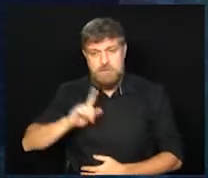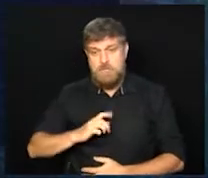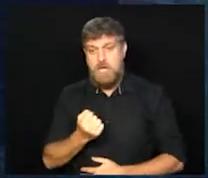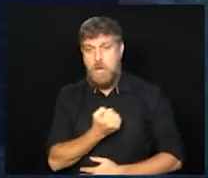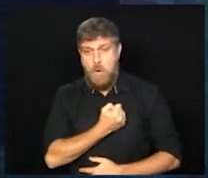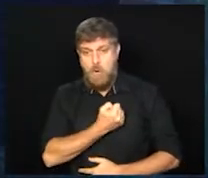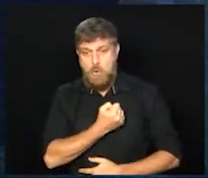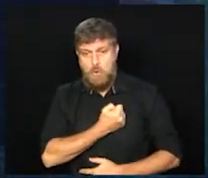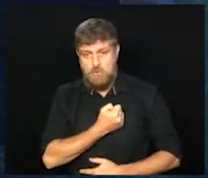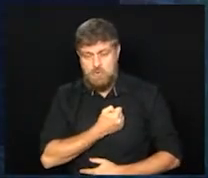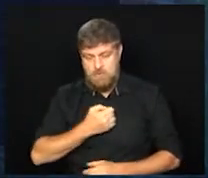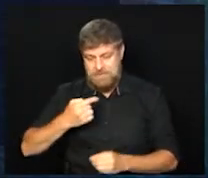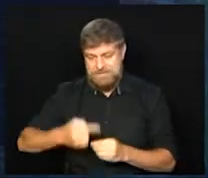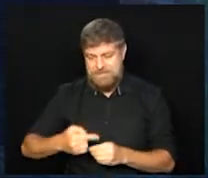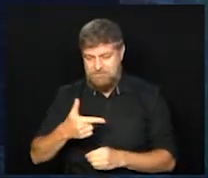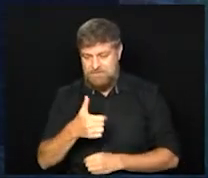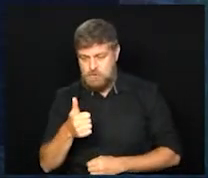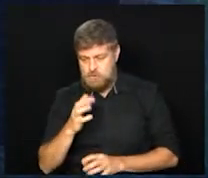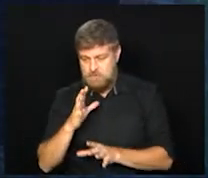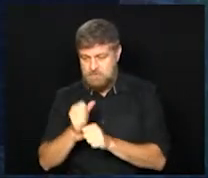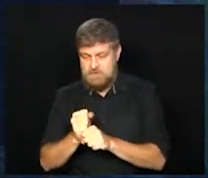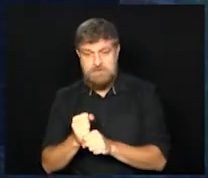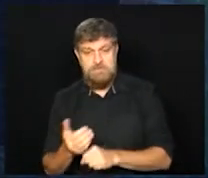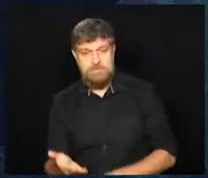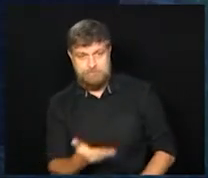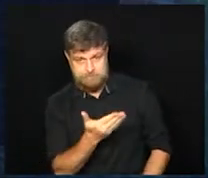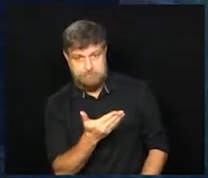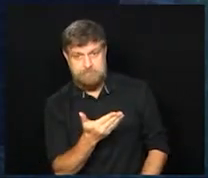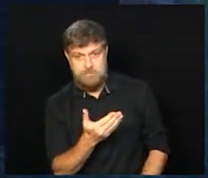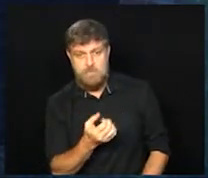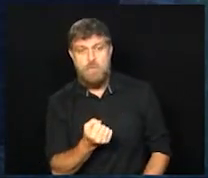21 municípios somavam juntos